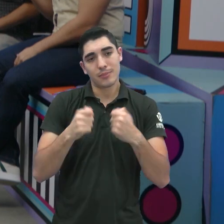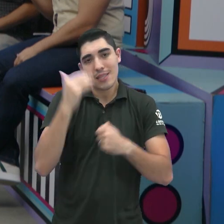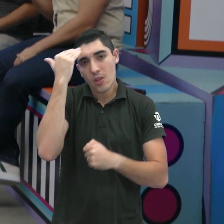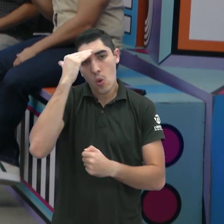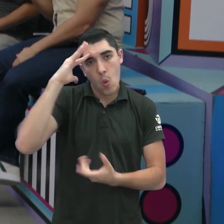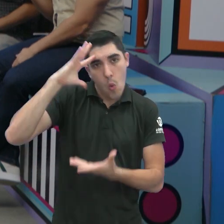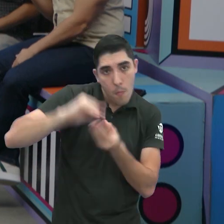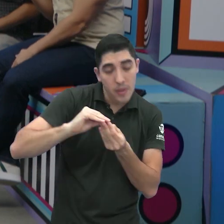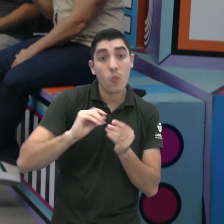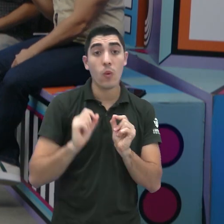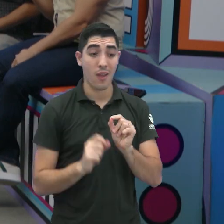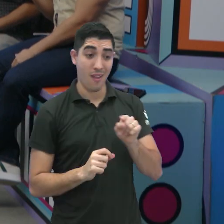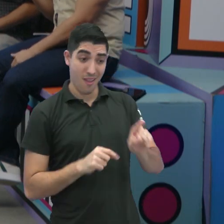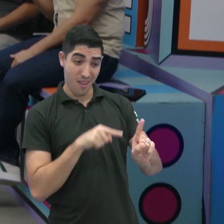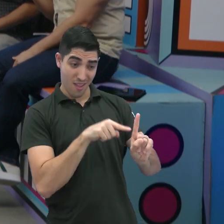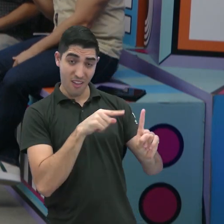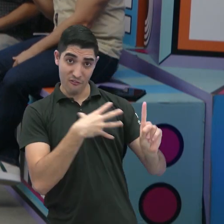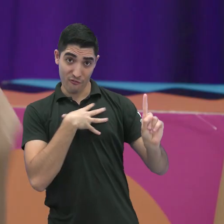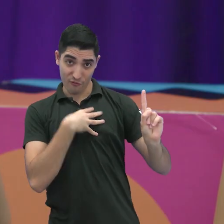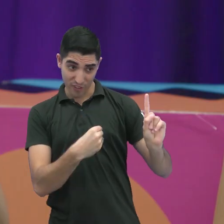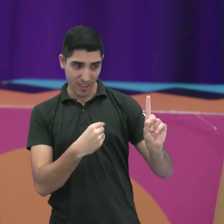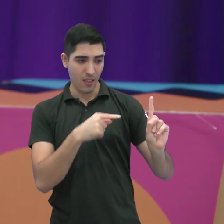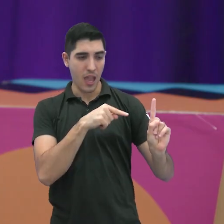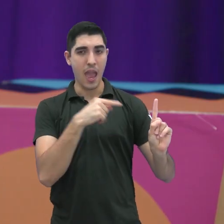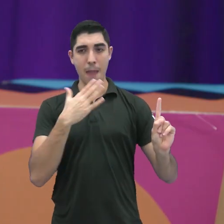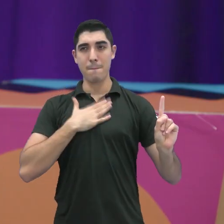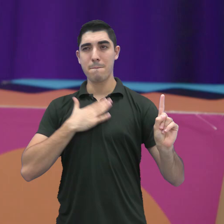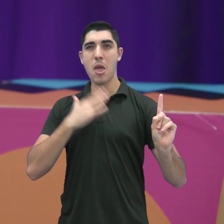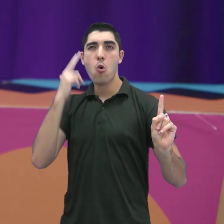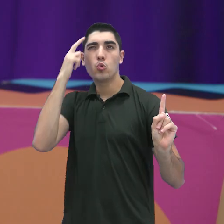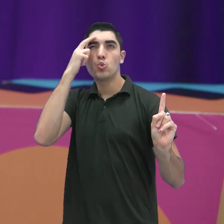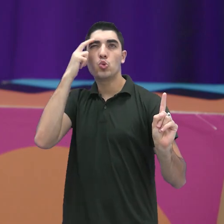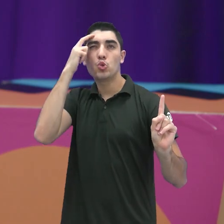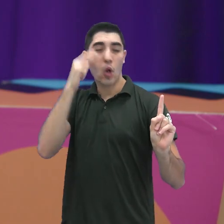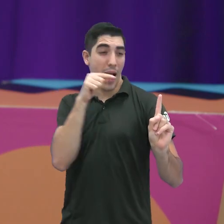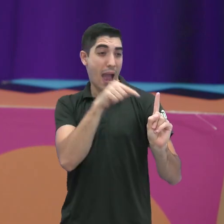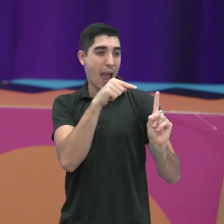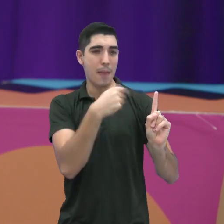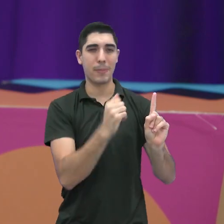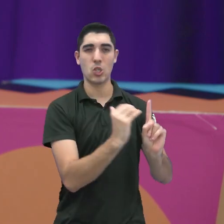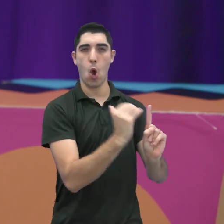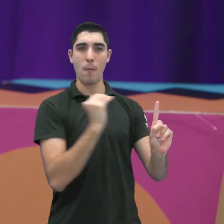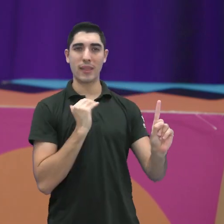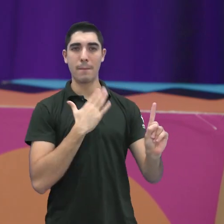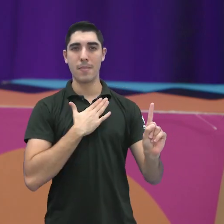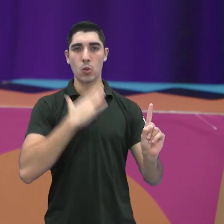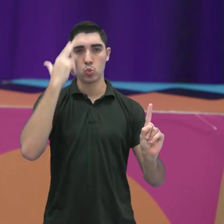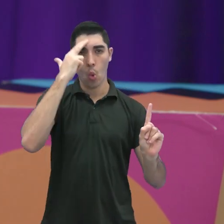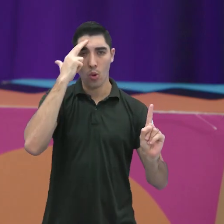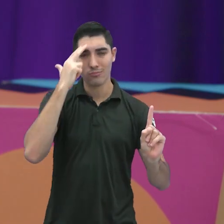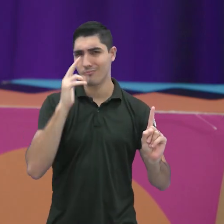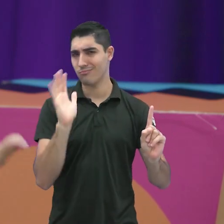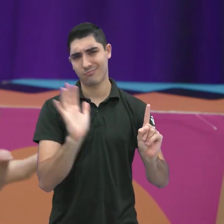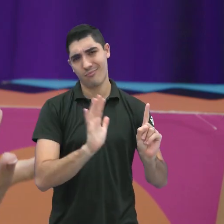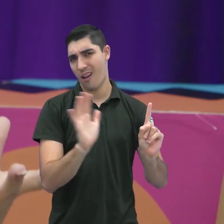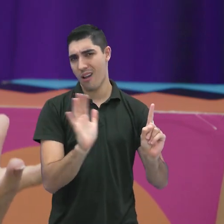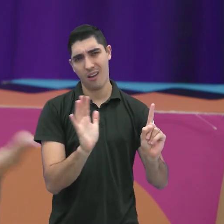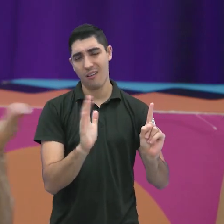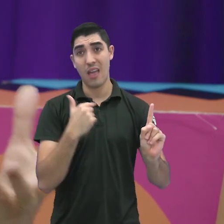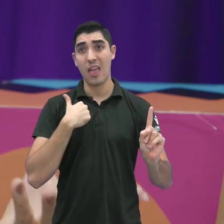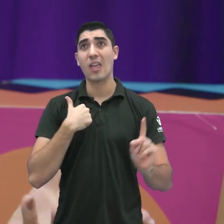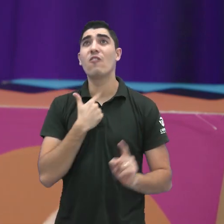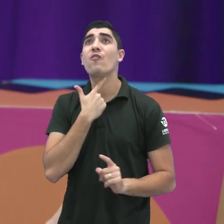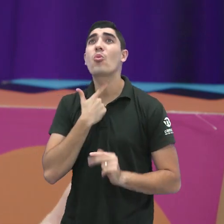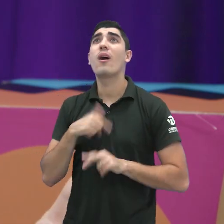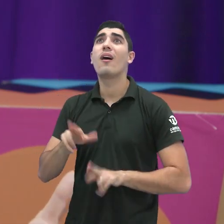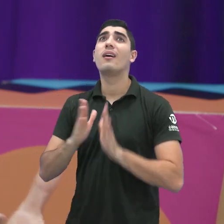nossos filhos não estão aqui para suprir as nossas expectativas. Perfeito. Né? Porque, assim, é claro, o que eu desejo para